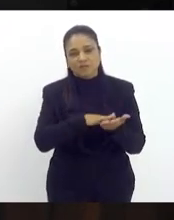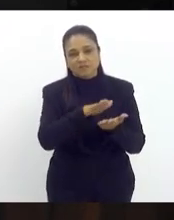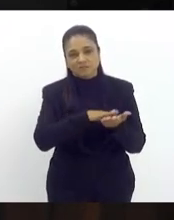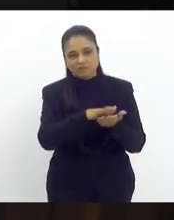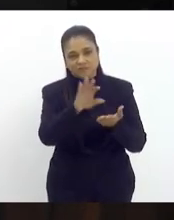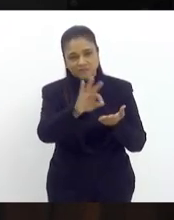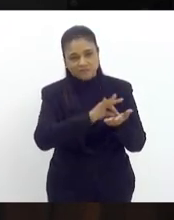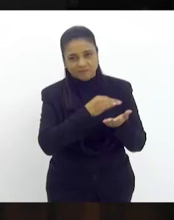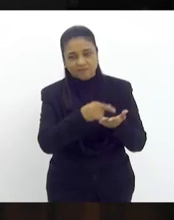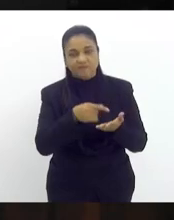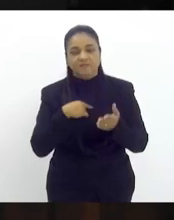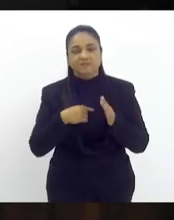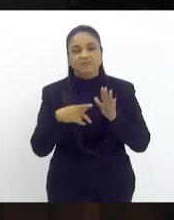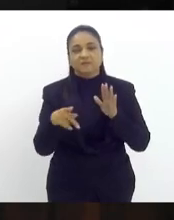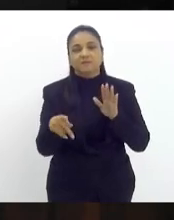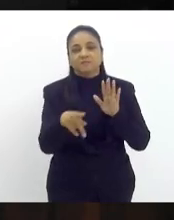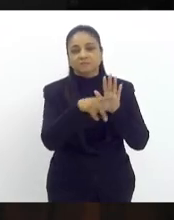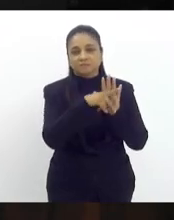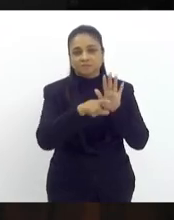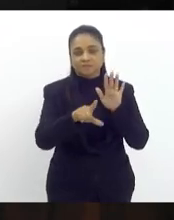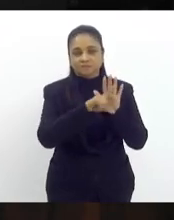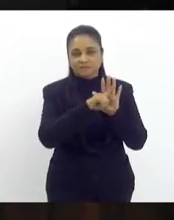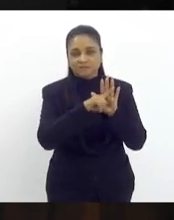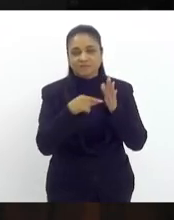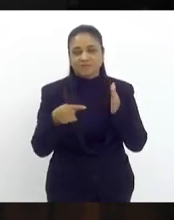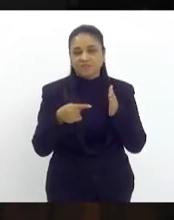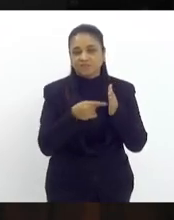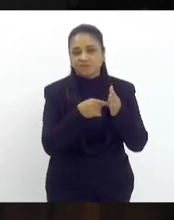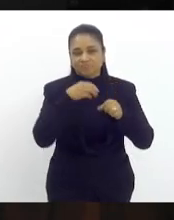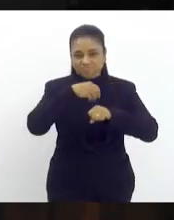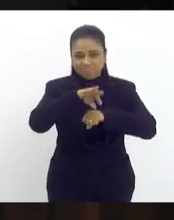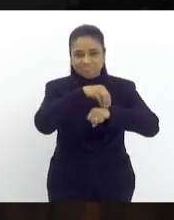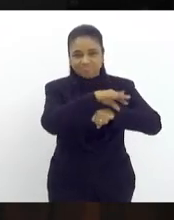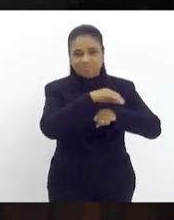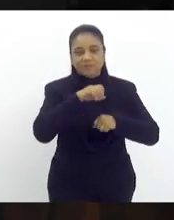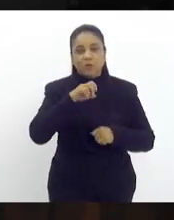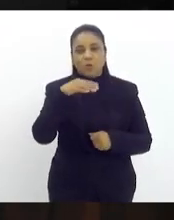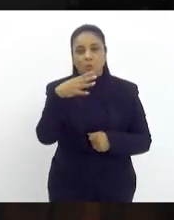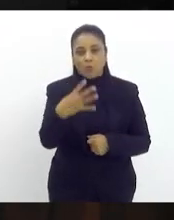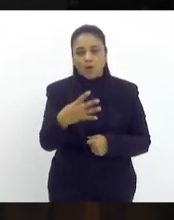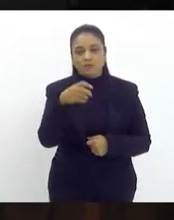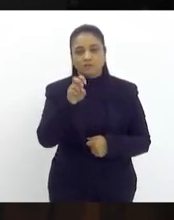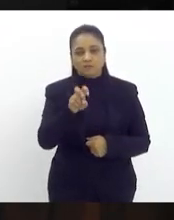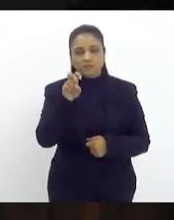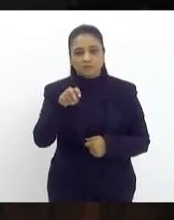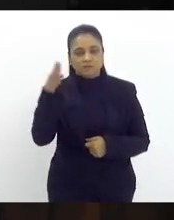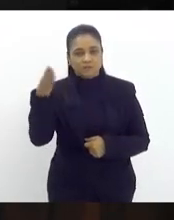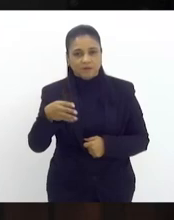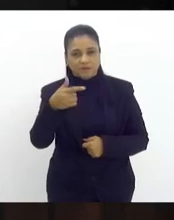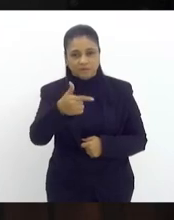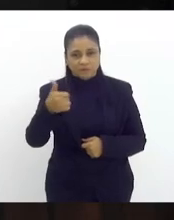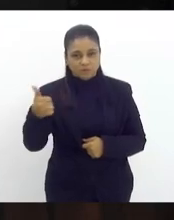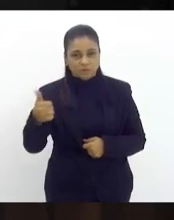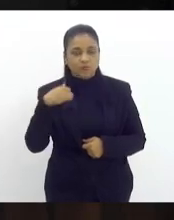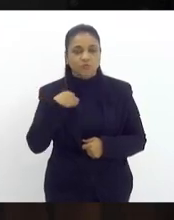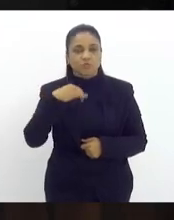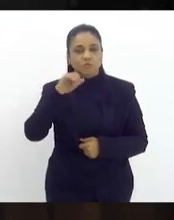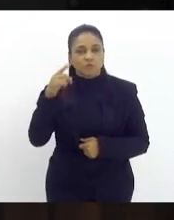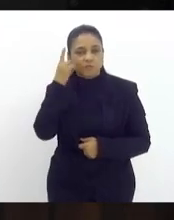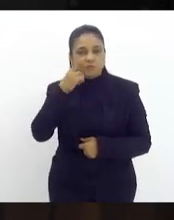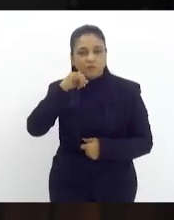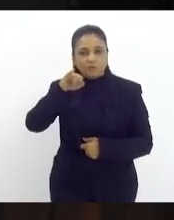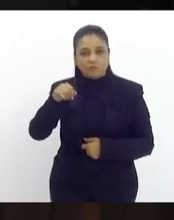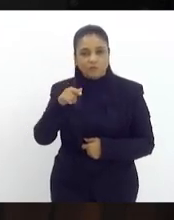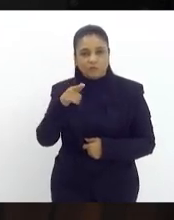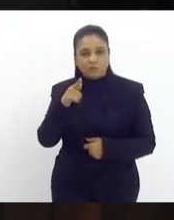Anuncio indicação legislativa número 455 de 2021 de autoria do deputado Jorge Felipe